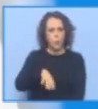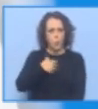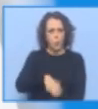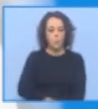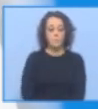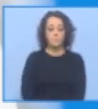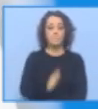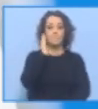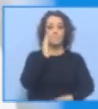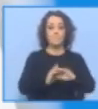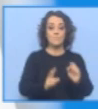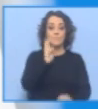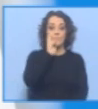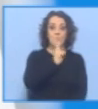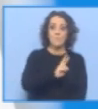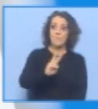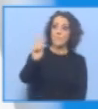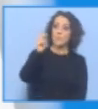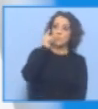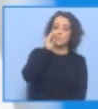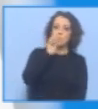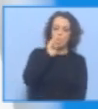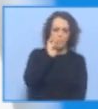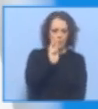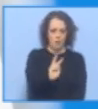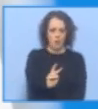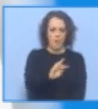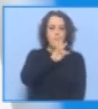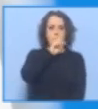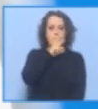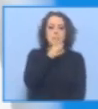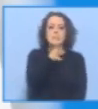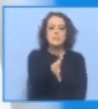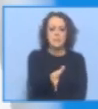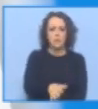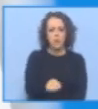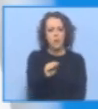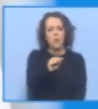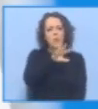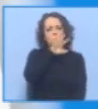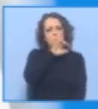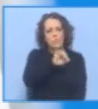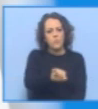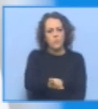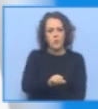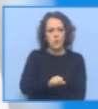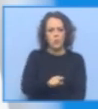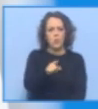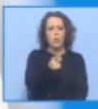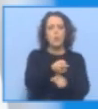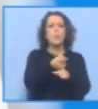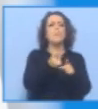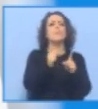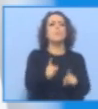Quando viram Jesus, seus pais ficaram admirados. E sua mãe disse-lhe: Filho, por que procedeste assim